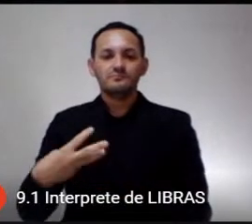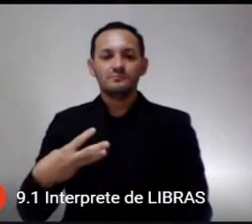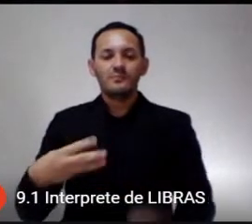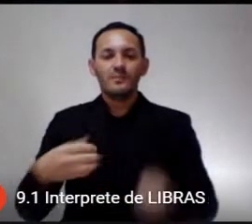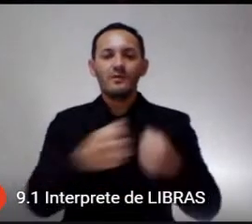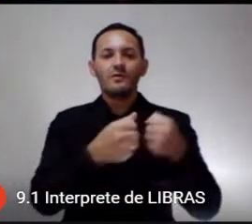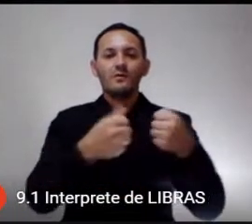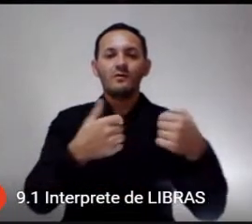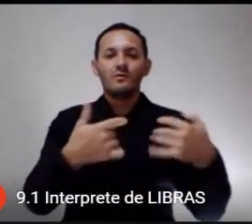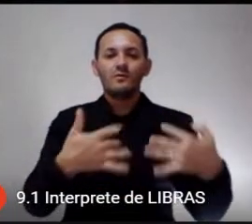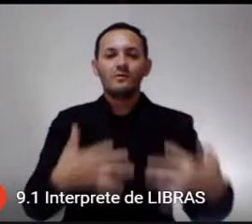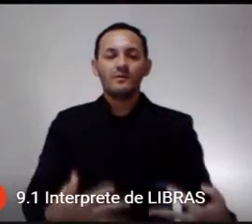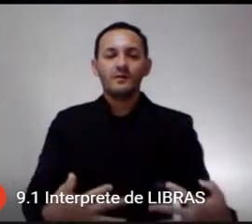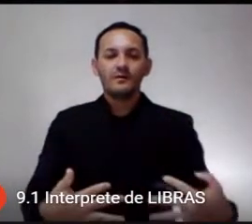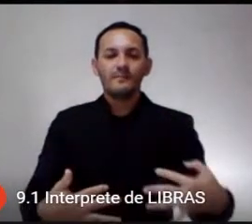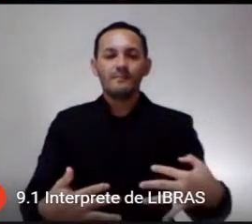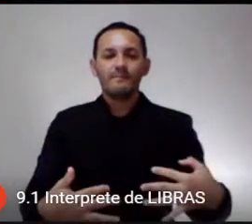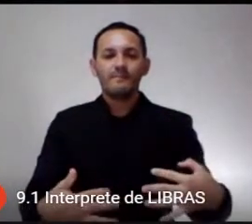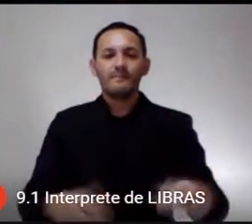do parágrafo 5º,